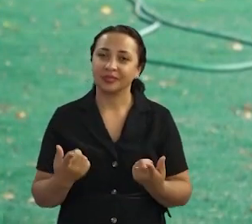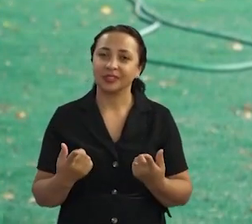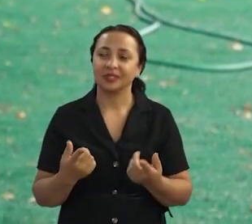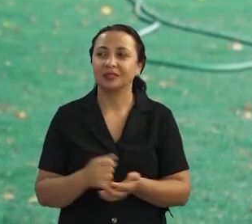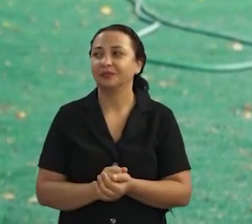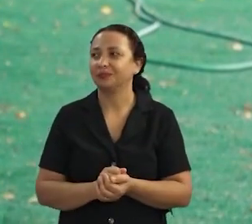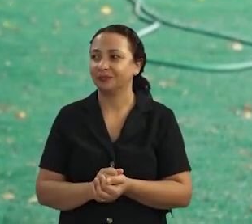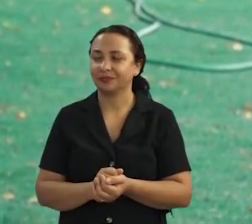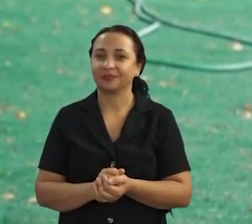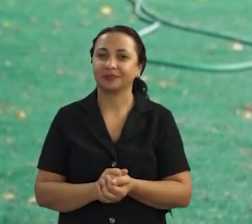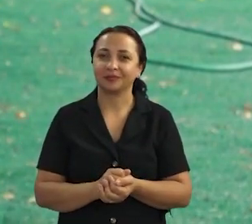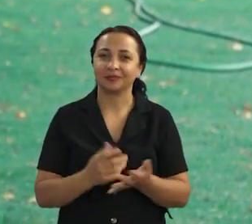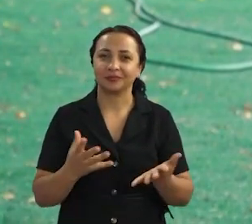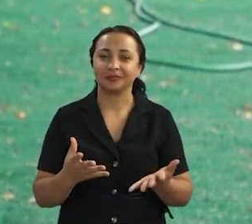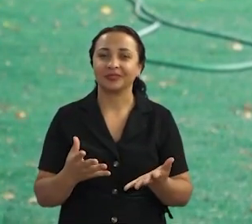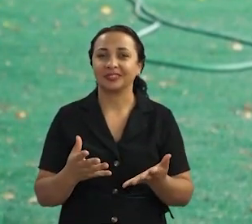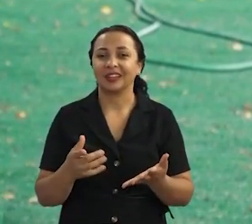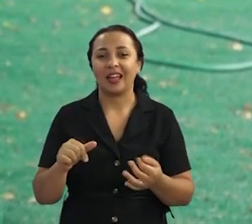Entretanto, ela é